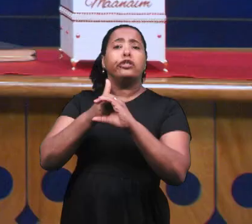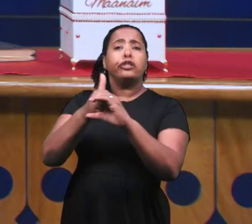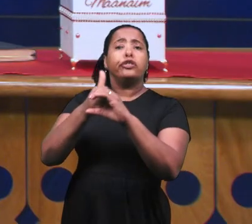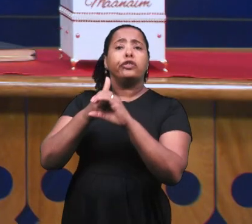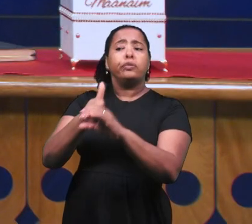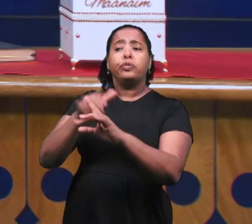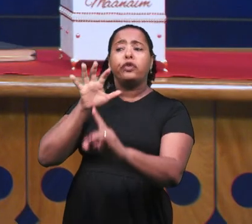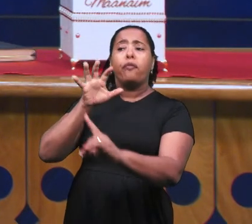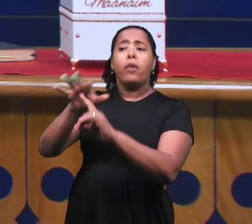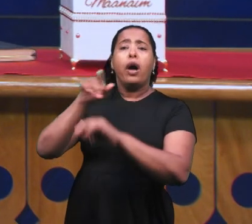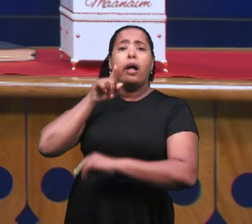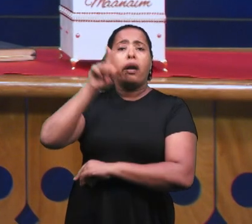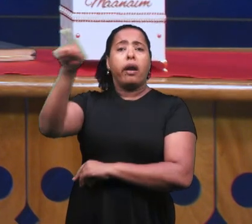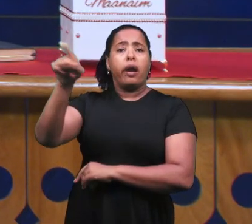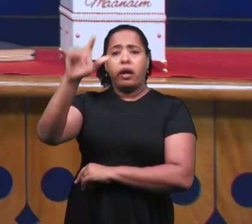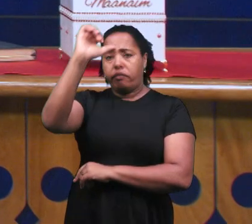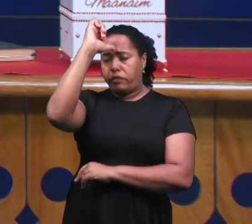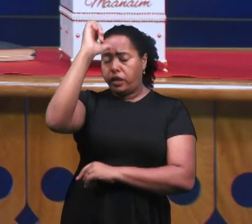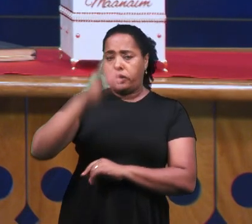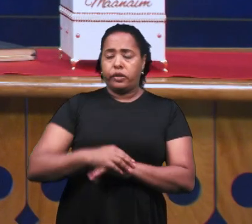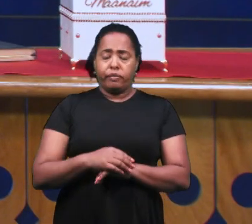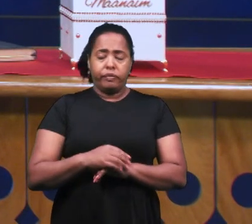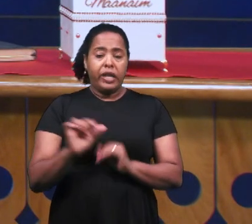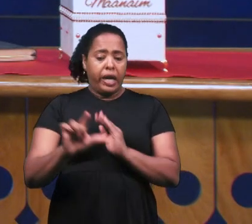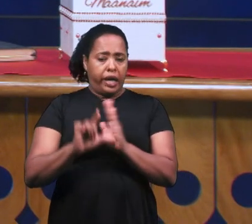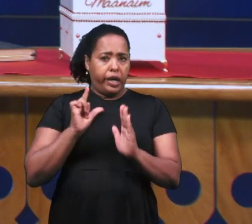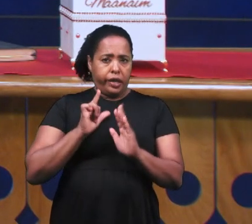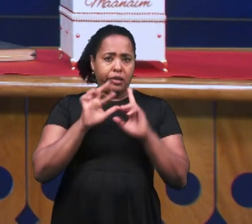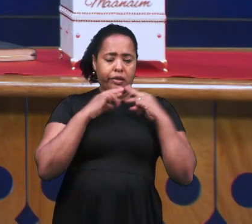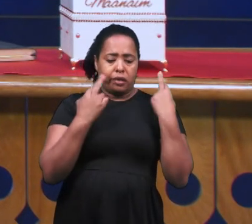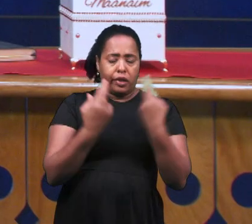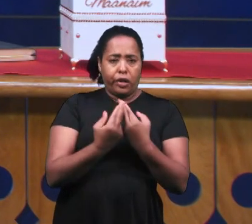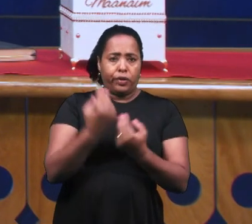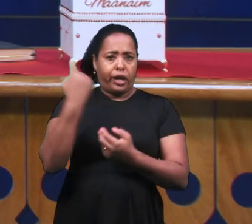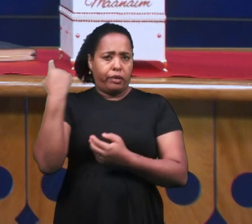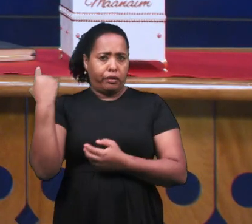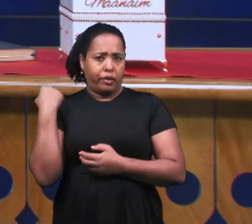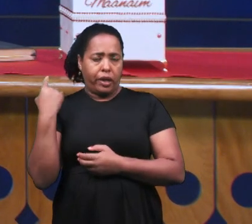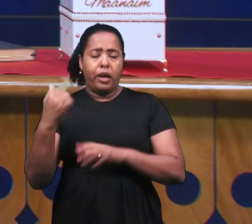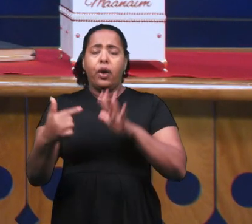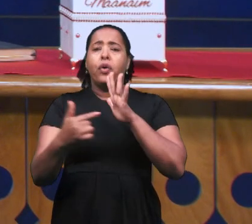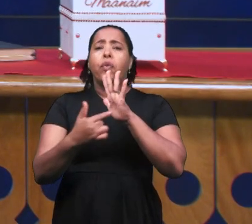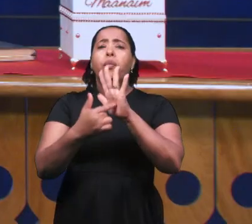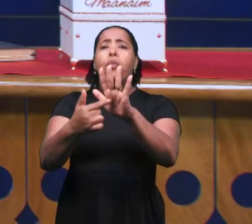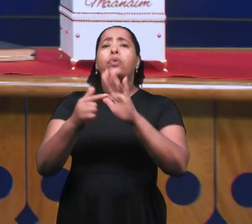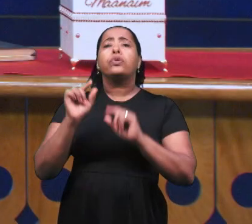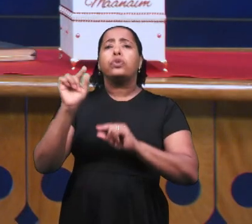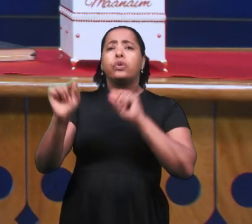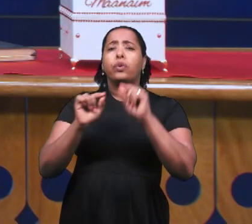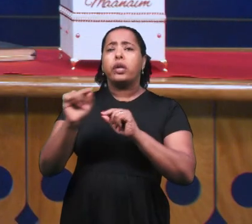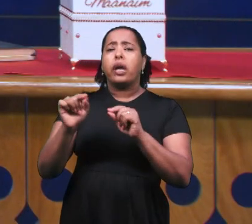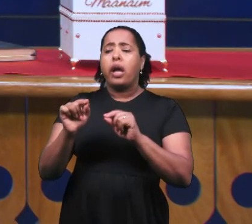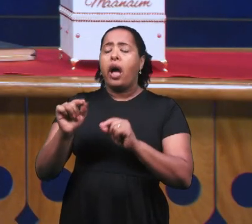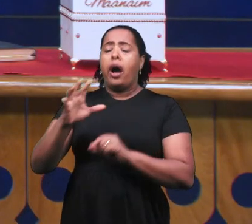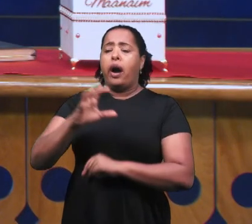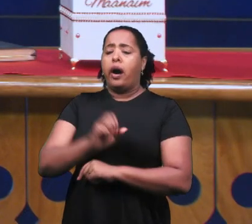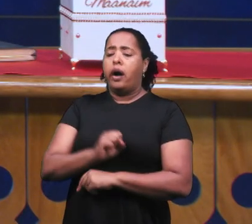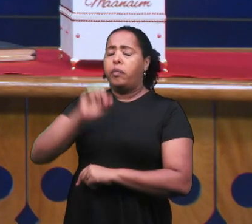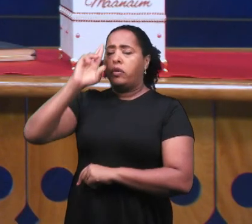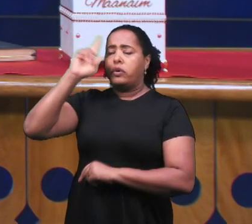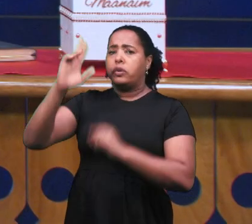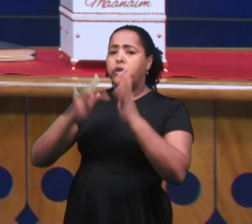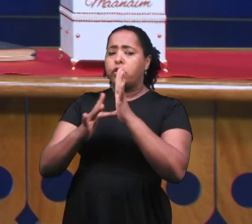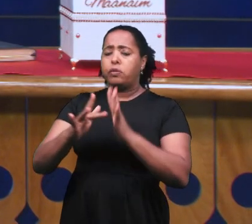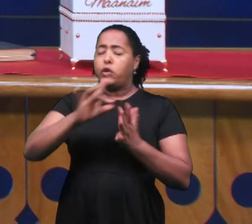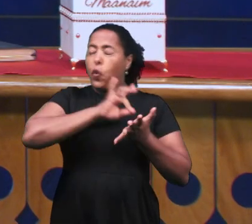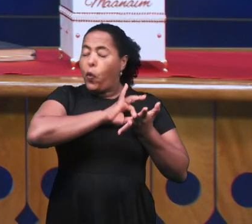Eu falei até numa reunião agora, ali, Gandhi dizia assim, eu amo a Jesus, mas odeio os